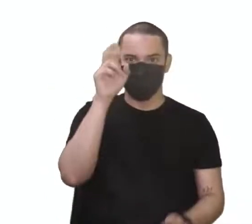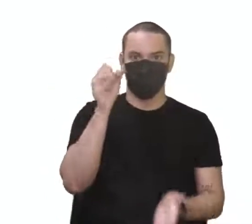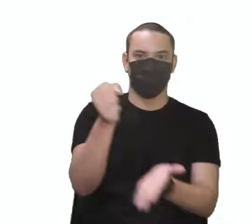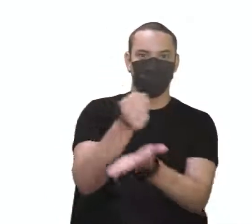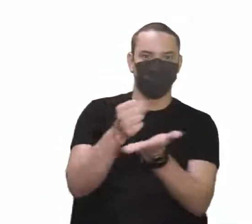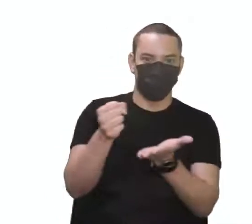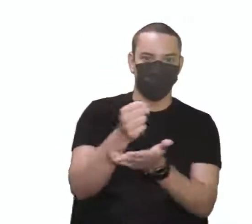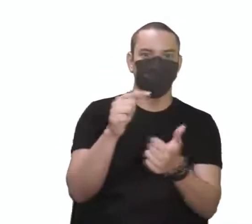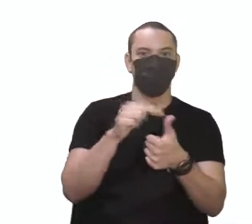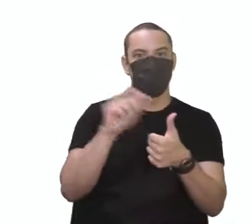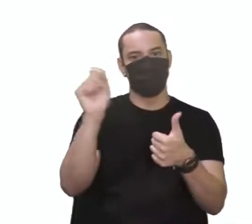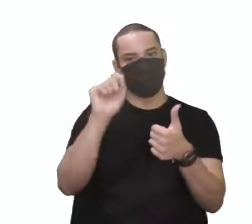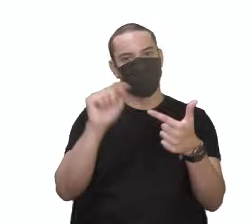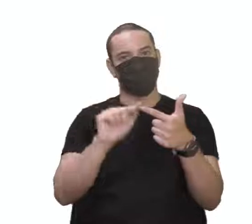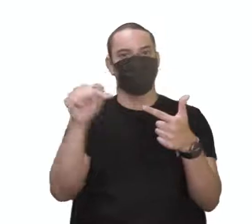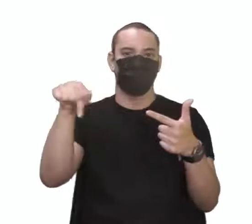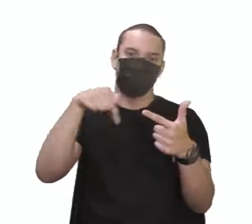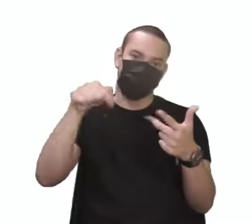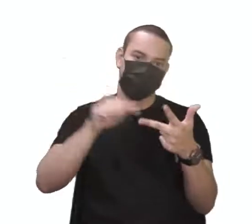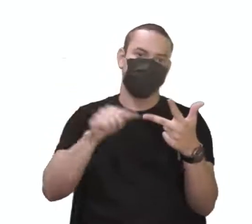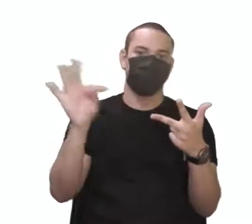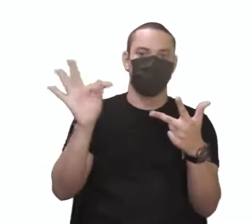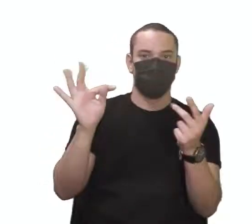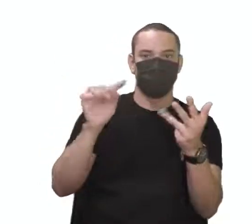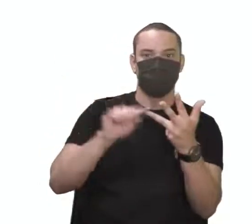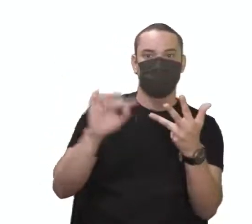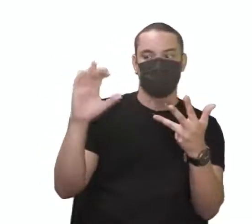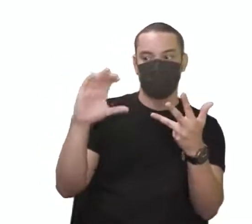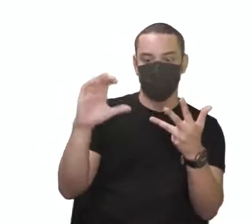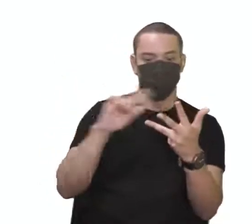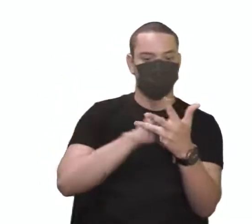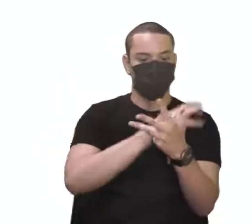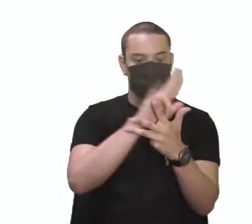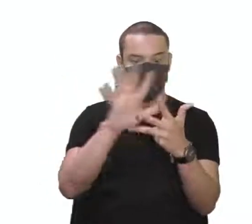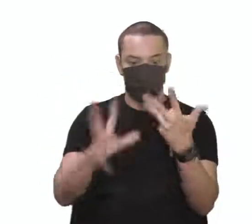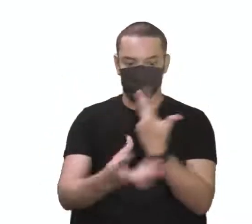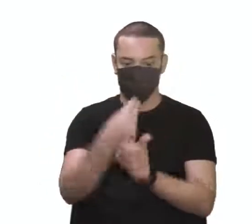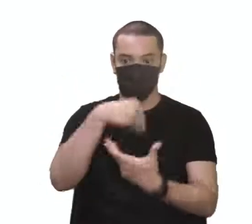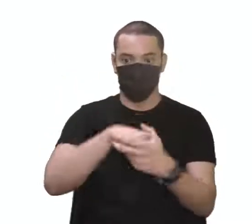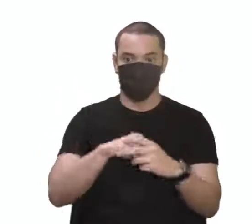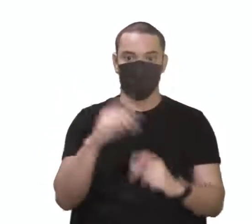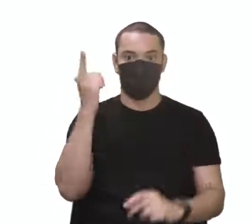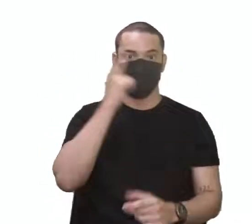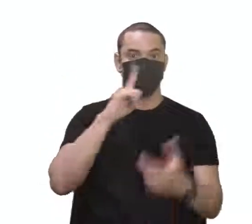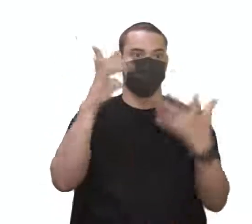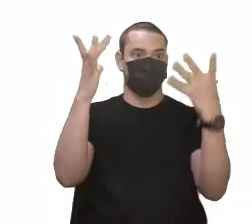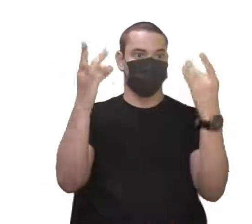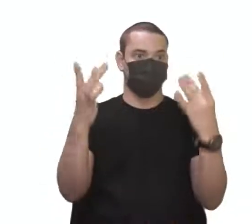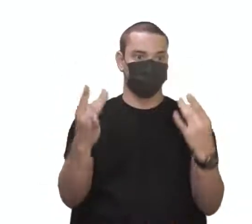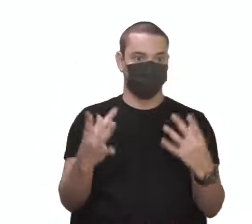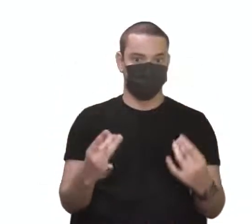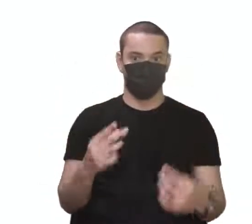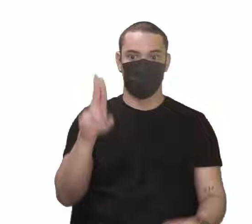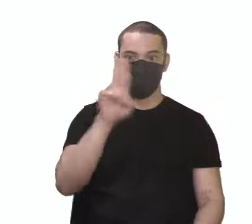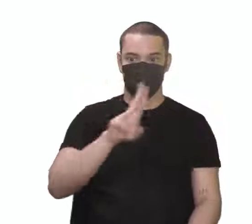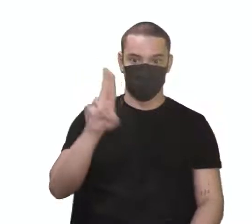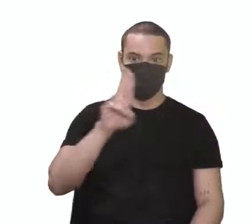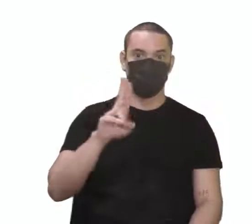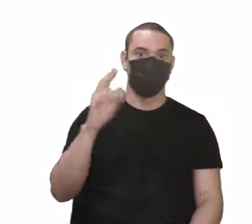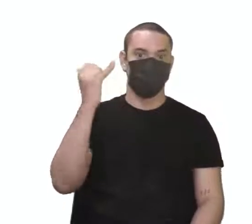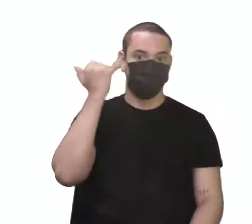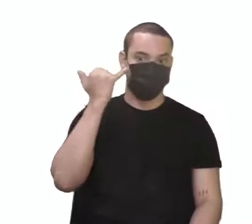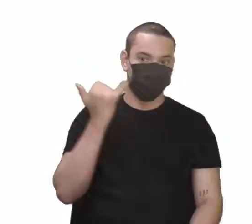nitrogenadas, lembra? Adenina, guanina, timina, citosina. Então eu consigo descrever, vamos aqui utilizar o Vitorzinho